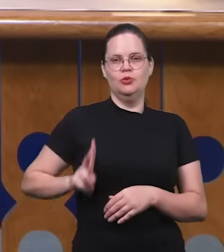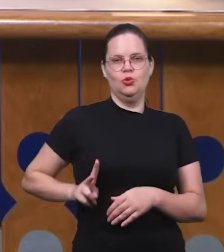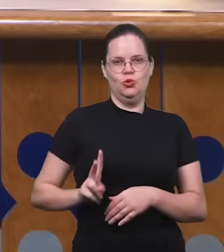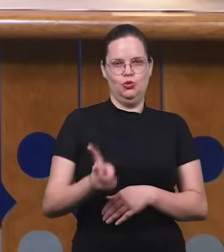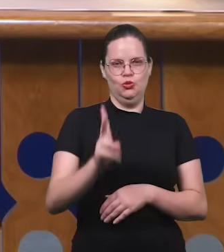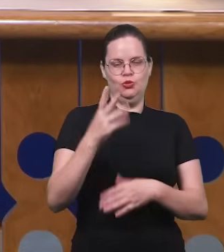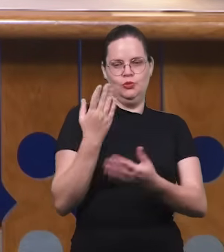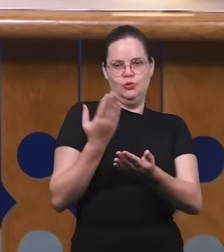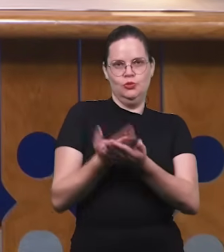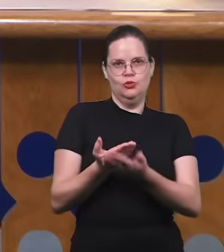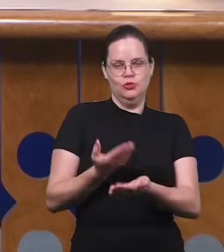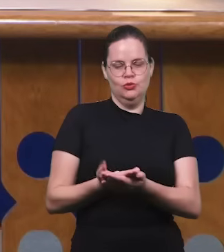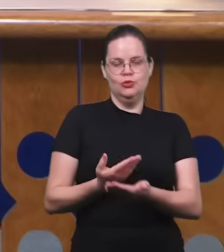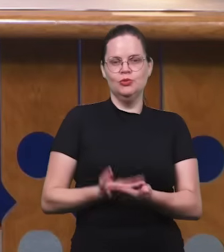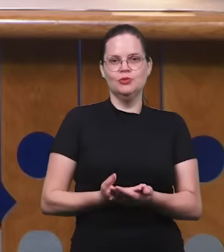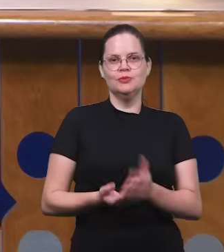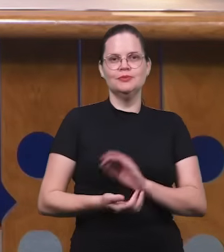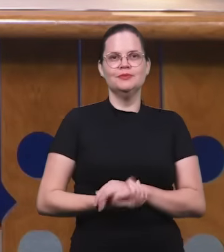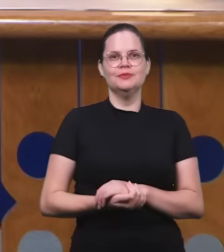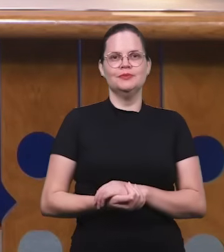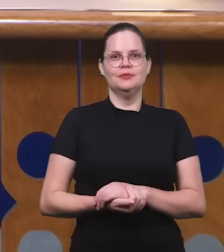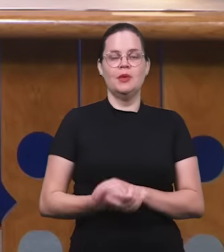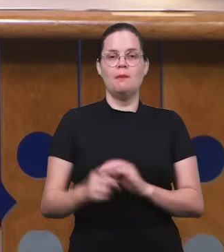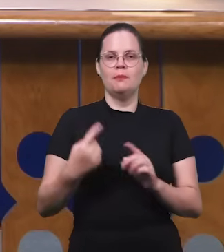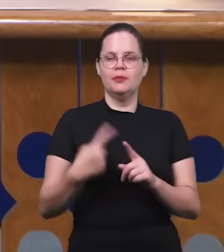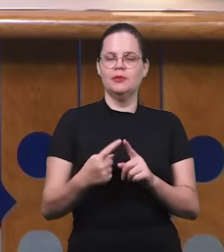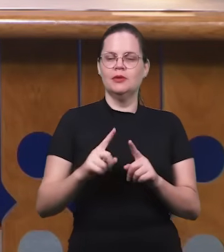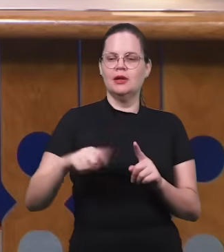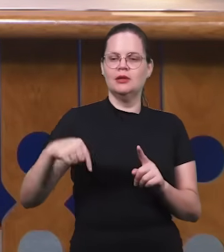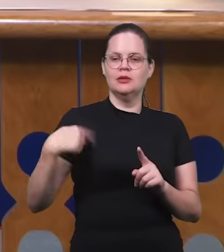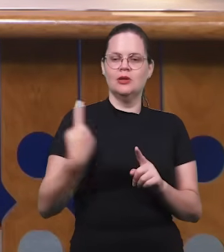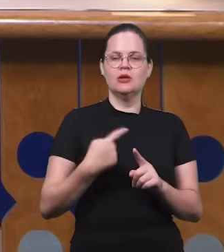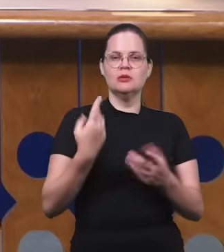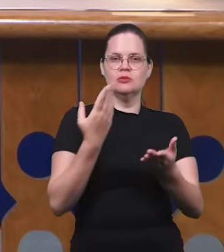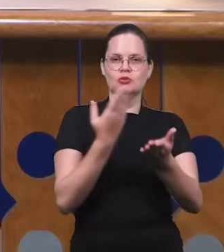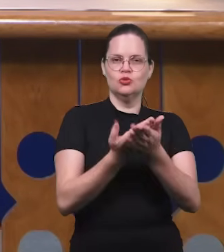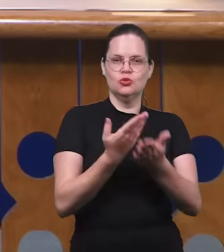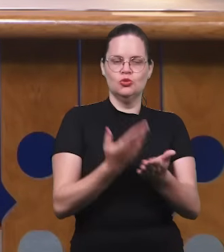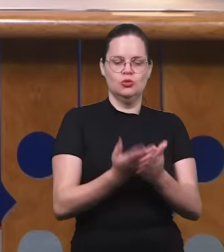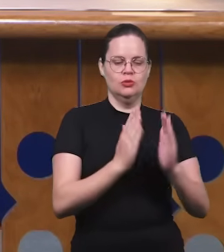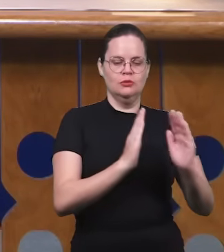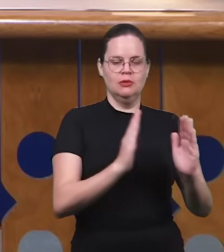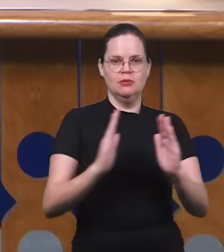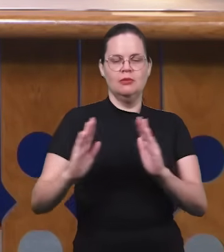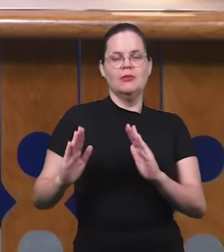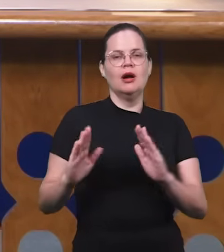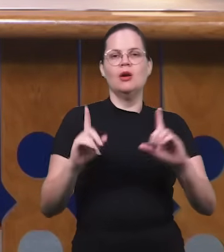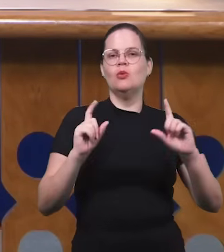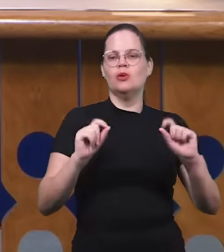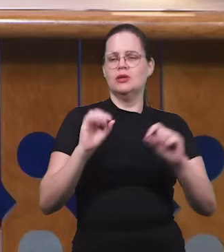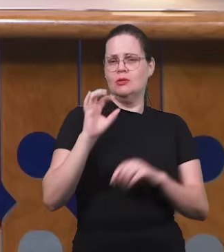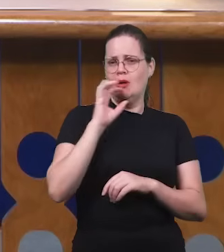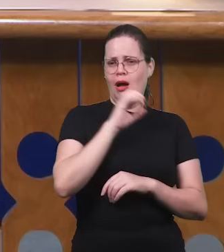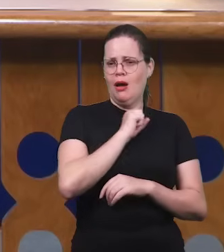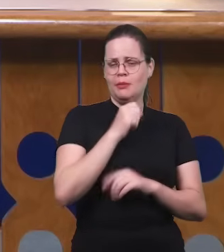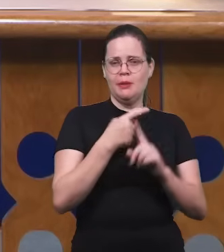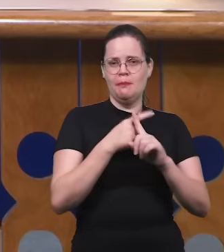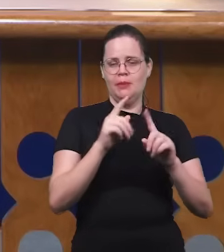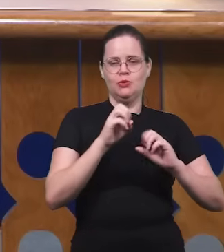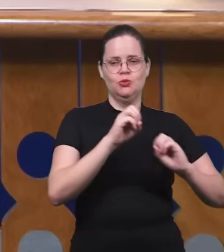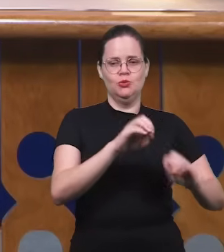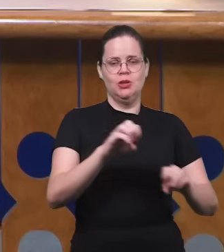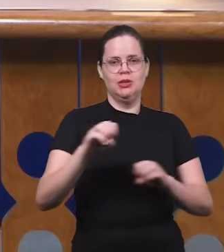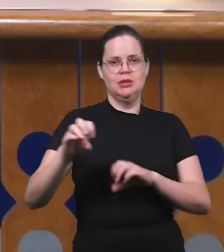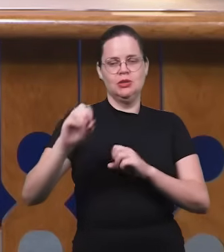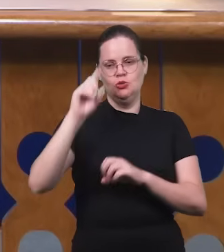continuidade, nesta oportunidade, a uma série de aulas breves, práticas,